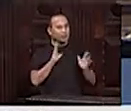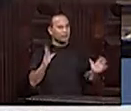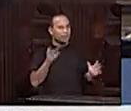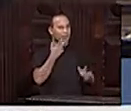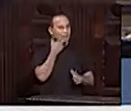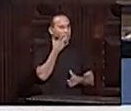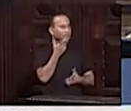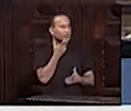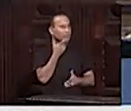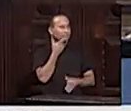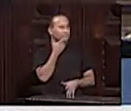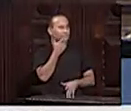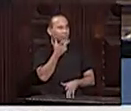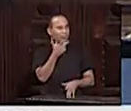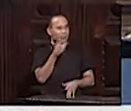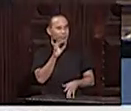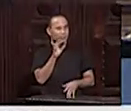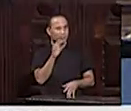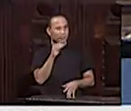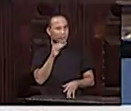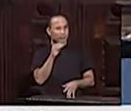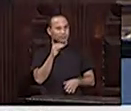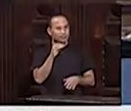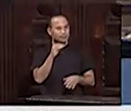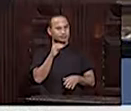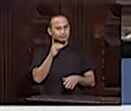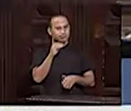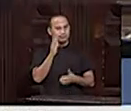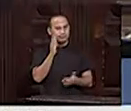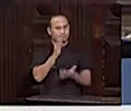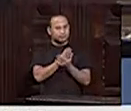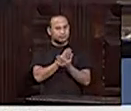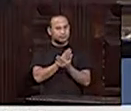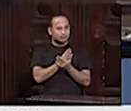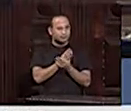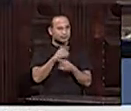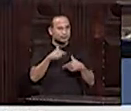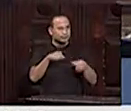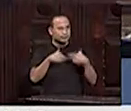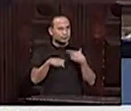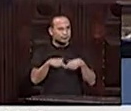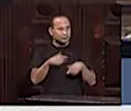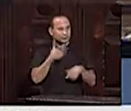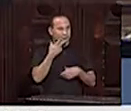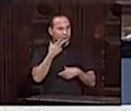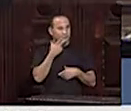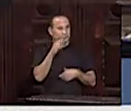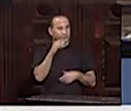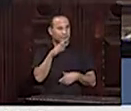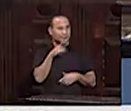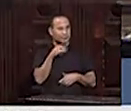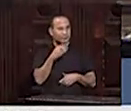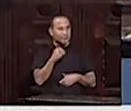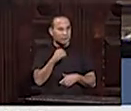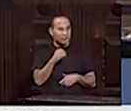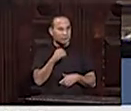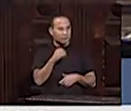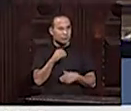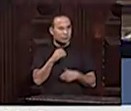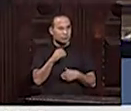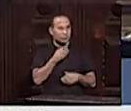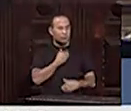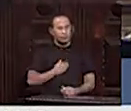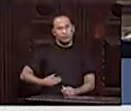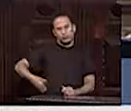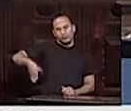fileiras, combatendo esse processo de queda de direitos trabalhistas, de destruição da economia e de privatização do governo Temer,